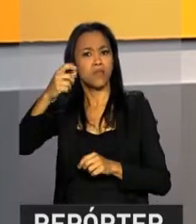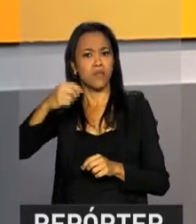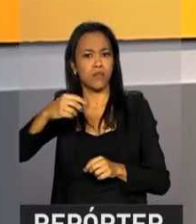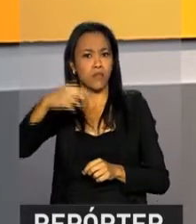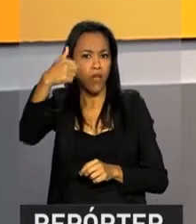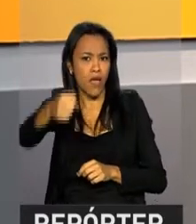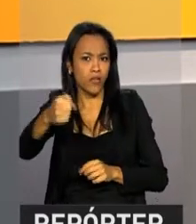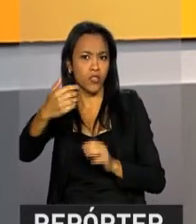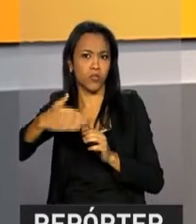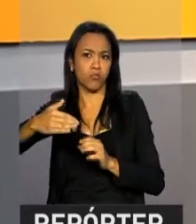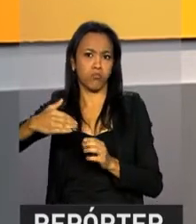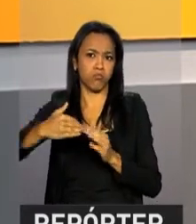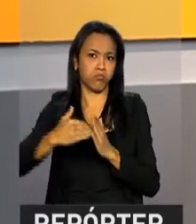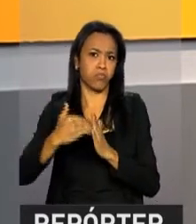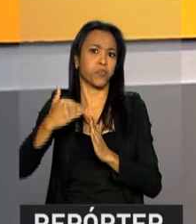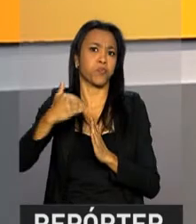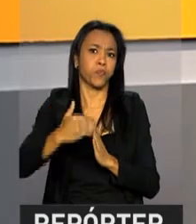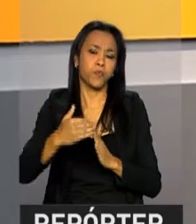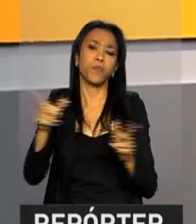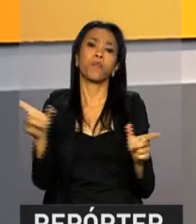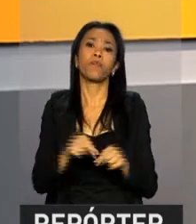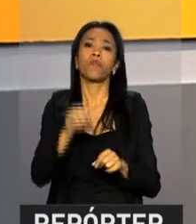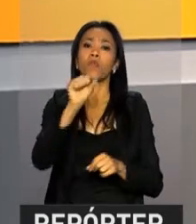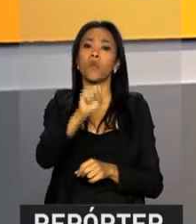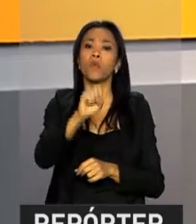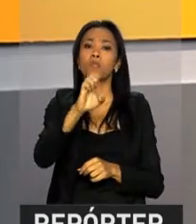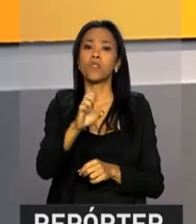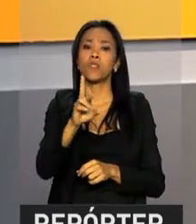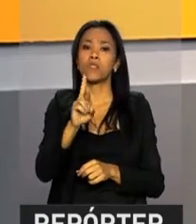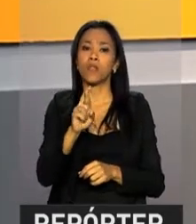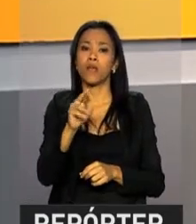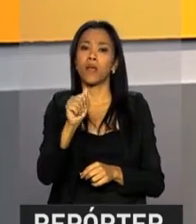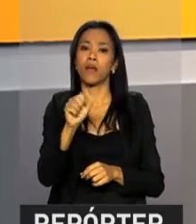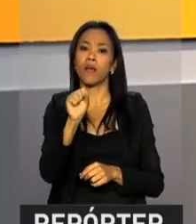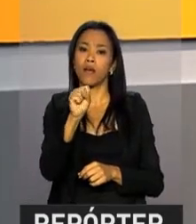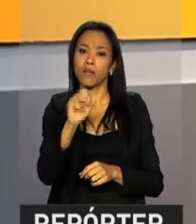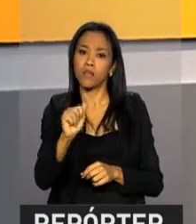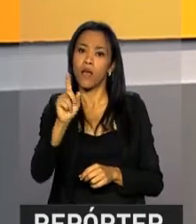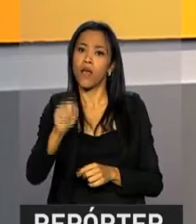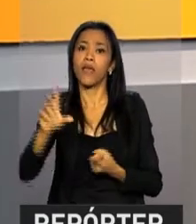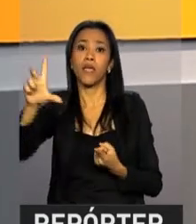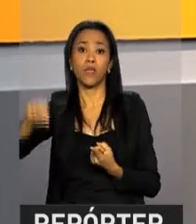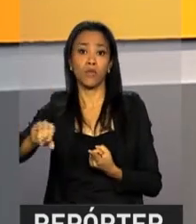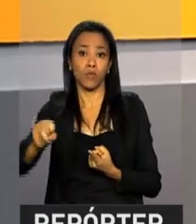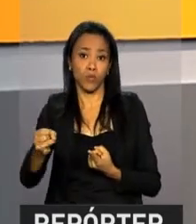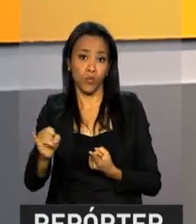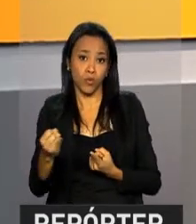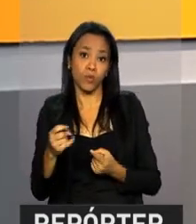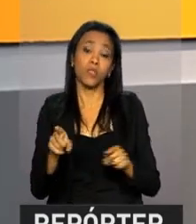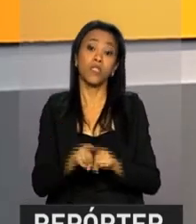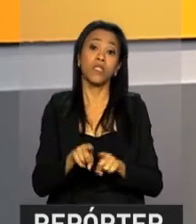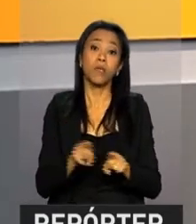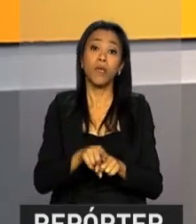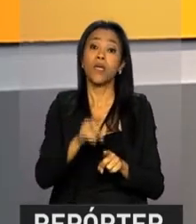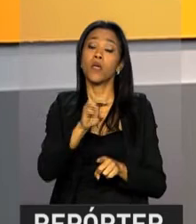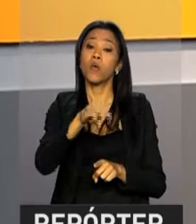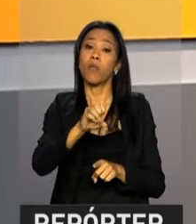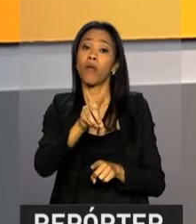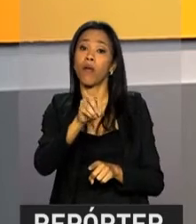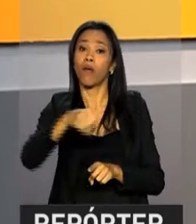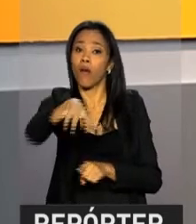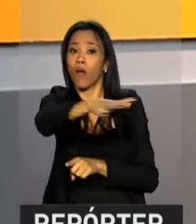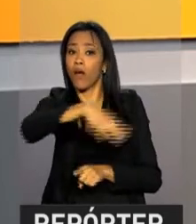será do acre a desculpa será atribui a queda na inadimplência redução na taxa de juros ea reação do mercado formal de trabalho